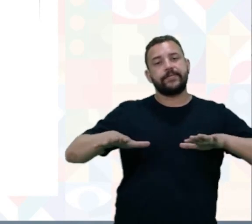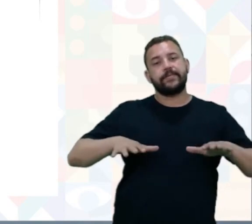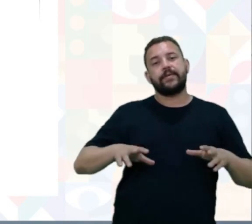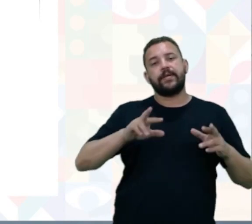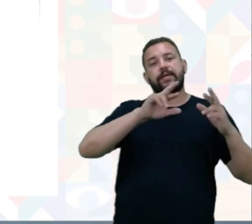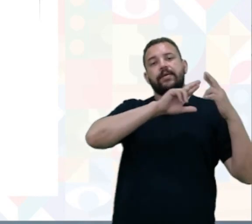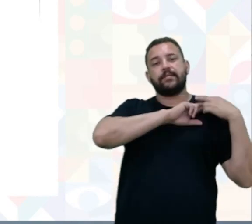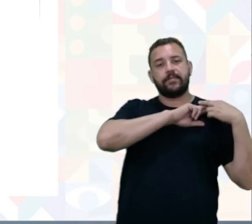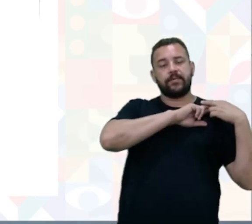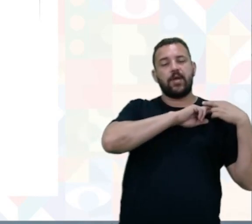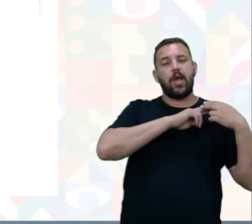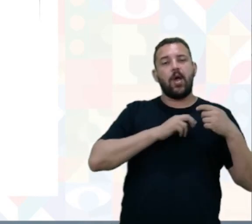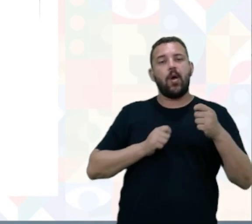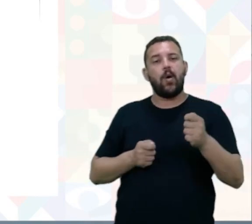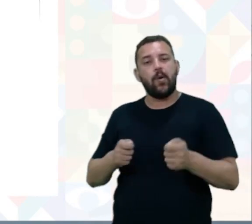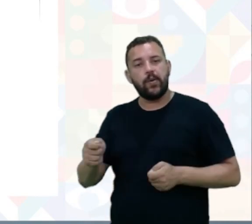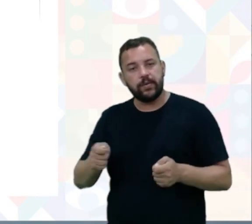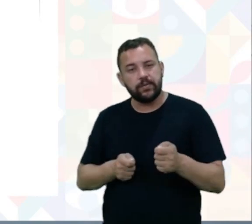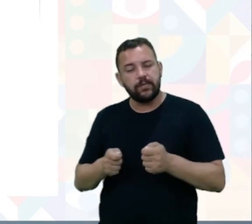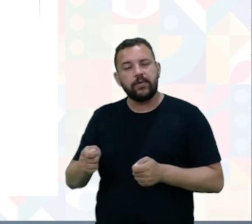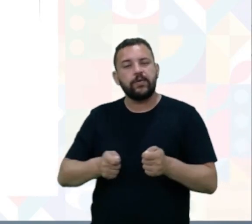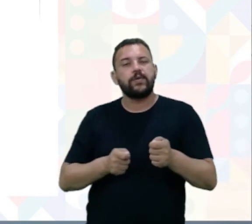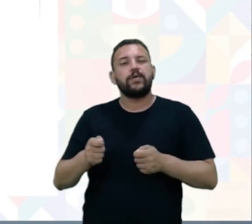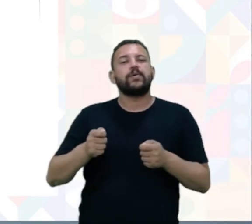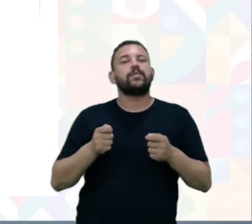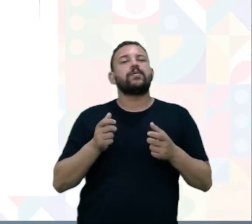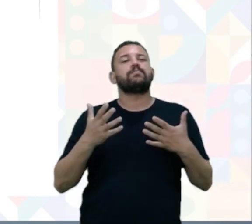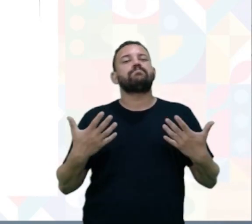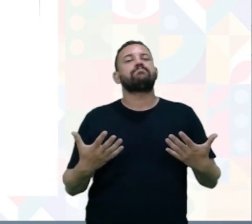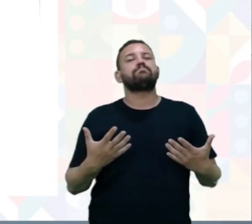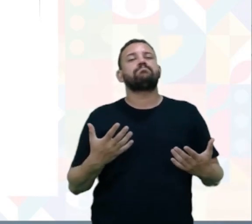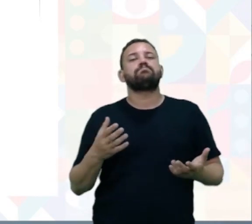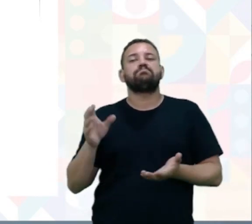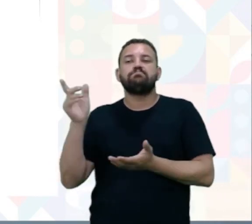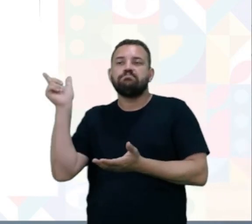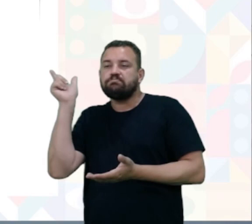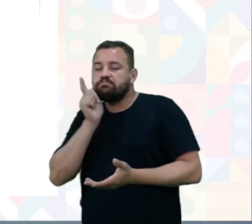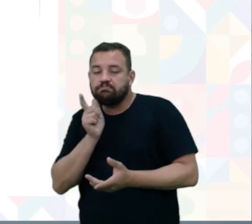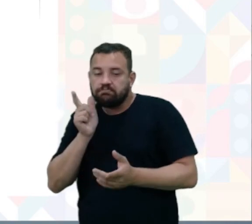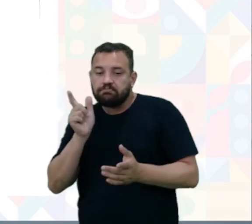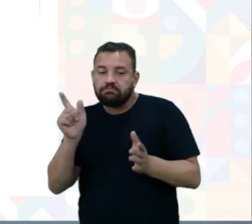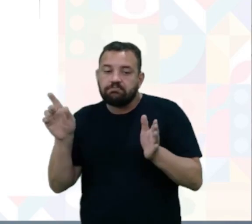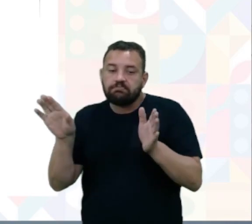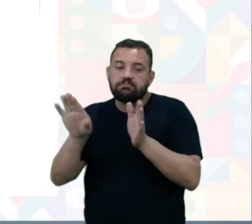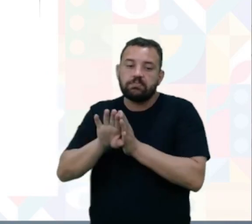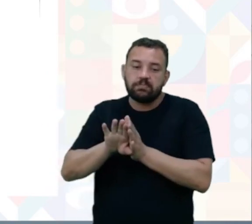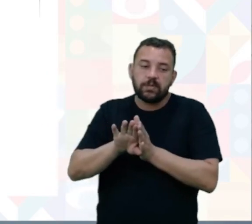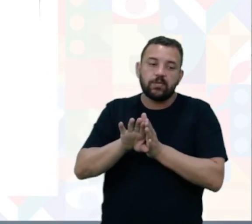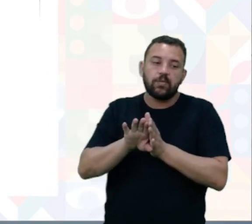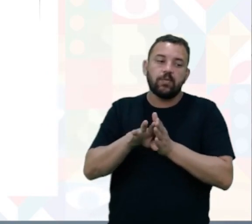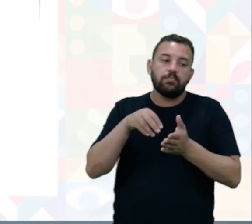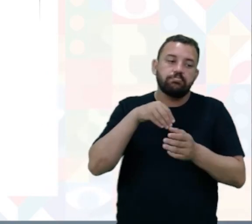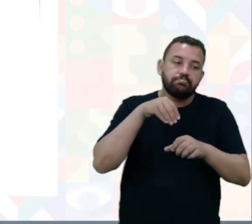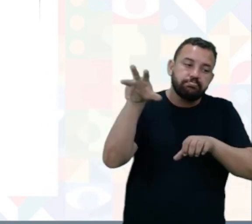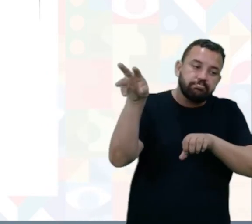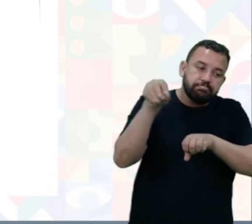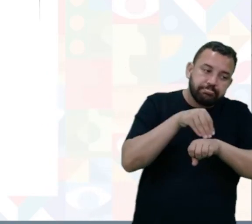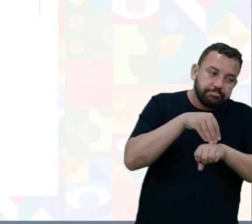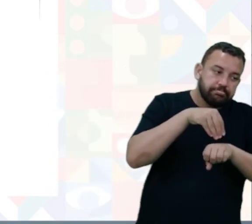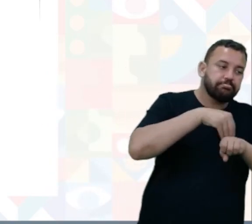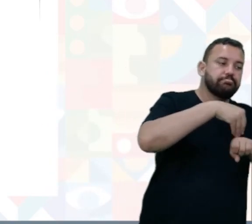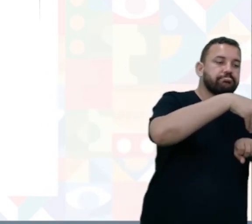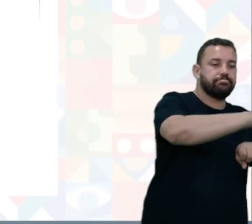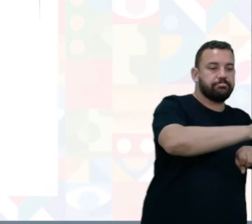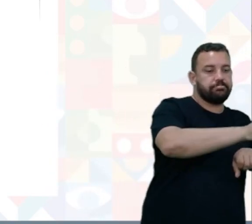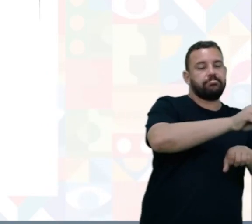pelo controle do reconhecimento, né, do recebimento, do fornecimento, das